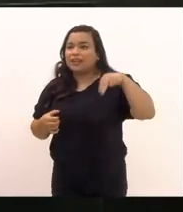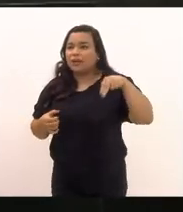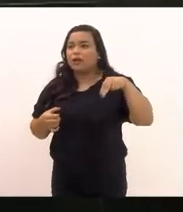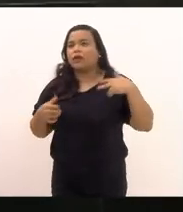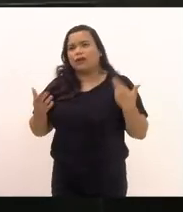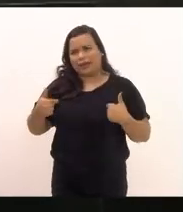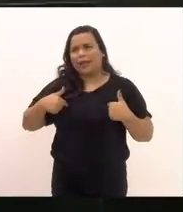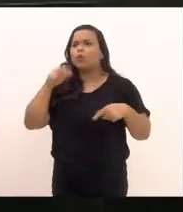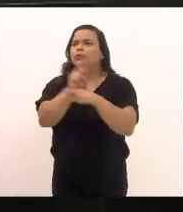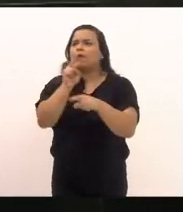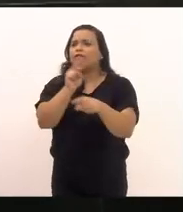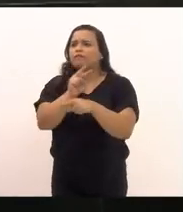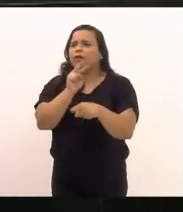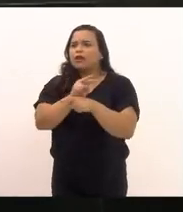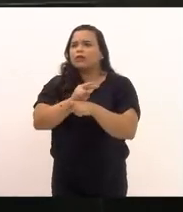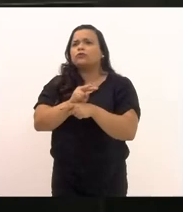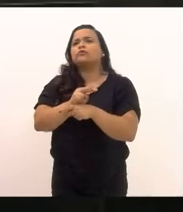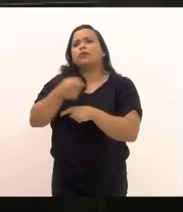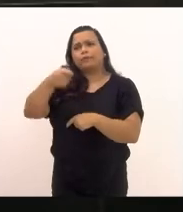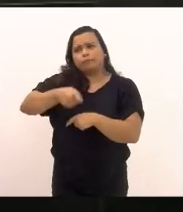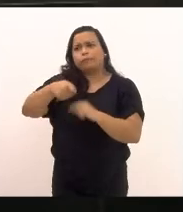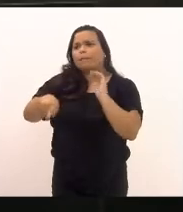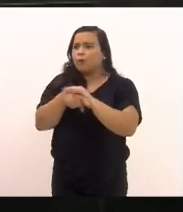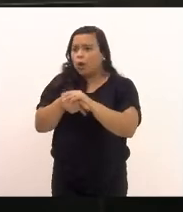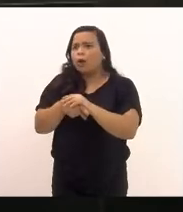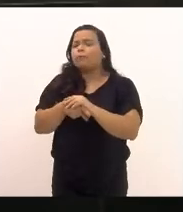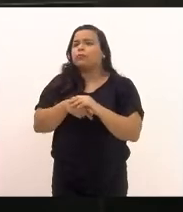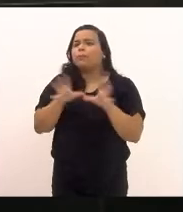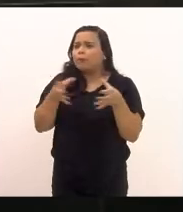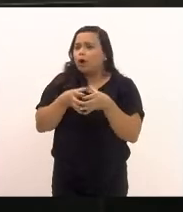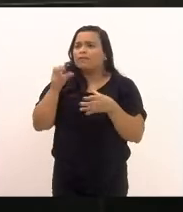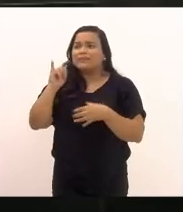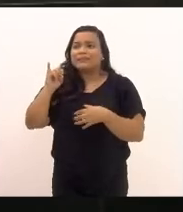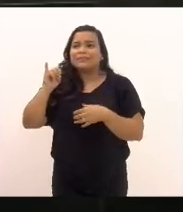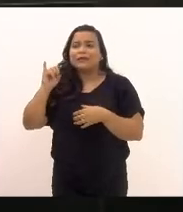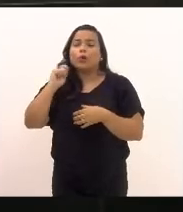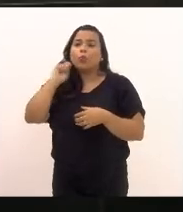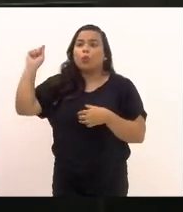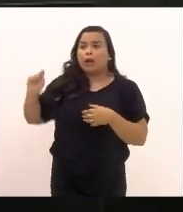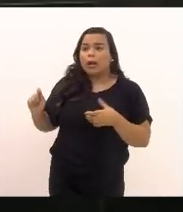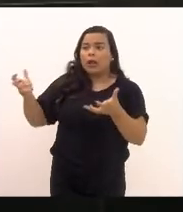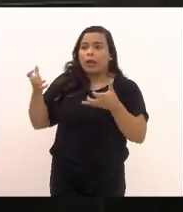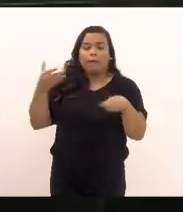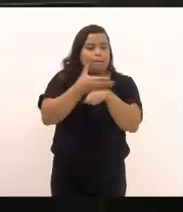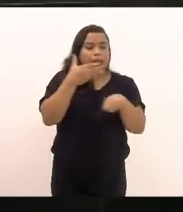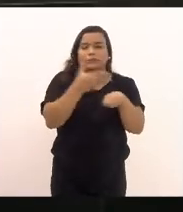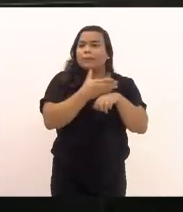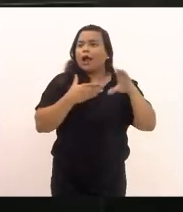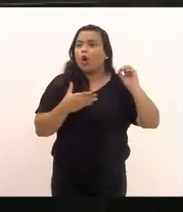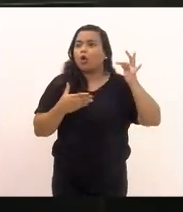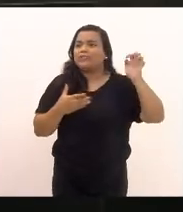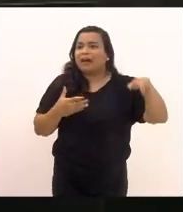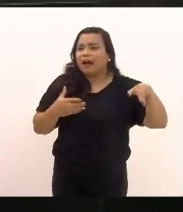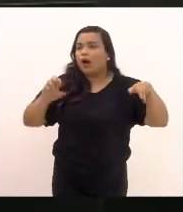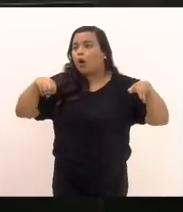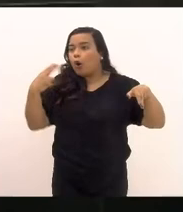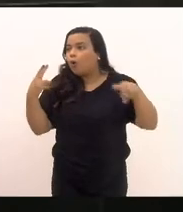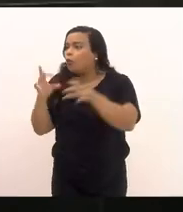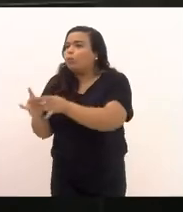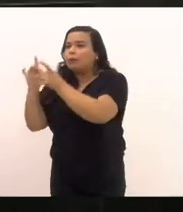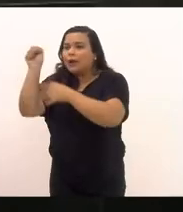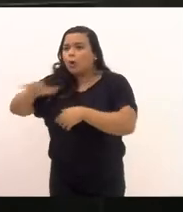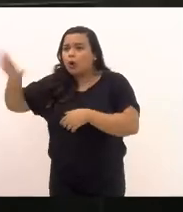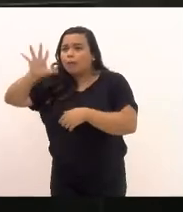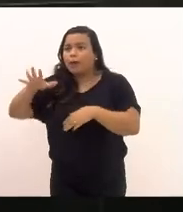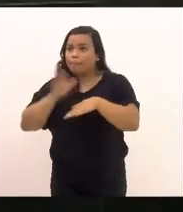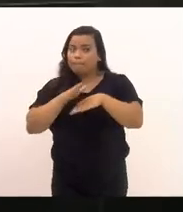autodeterminação dos povos, né? Se a Ucrânia quer participar da OTAN, se a Ucrânia quer participar da União Europeia, isso é uma decisão da Ucrânia. Agora, é bom entender também que